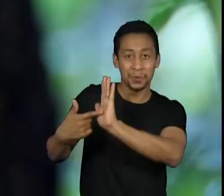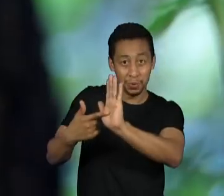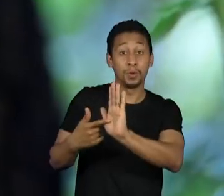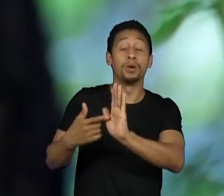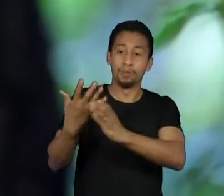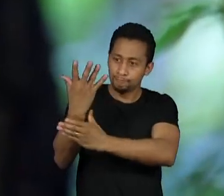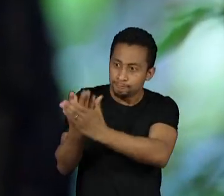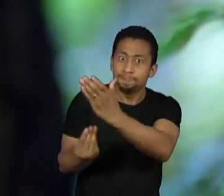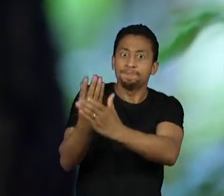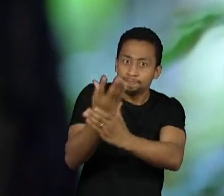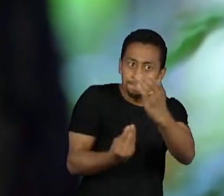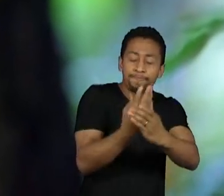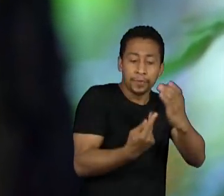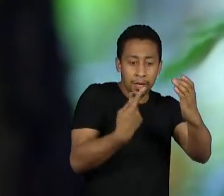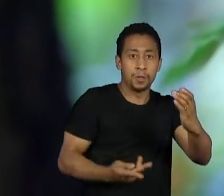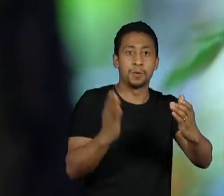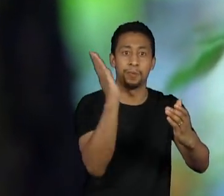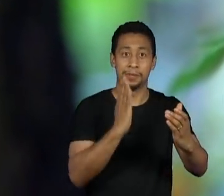ameaçada.